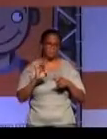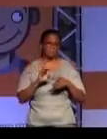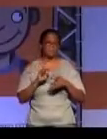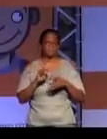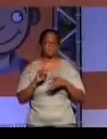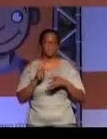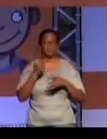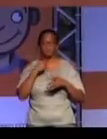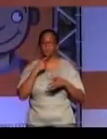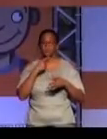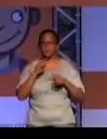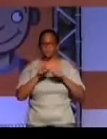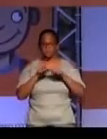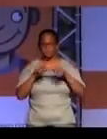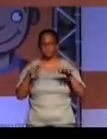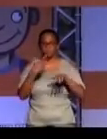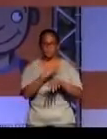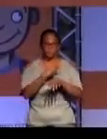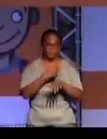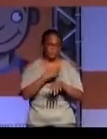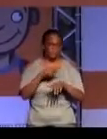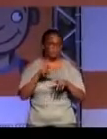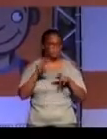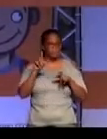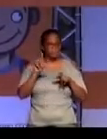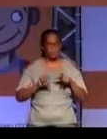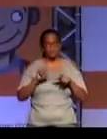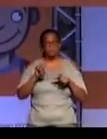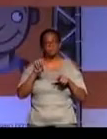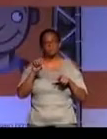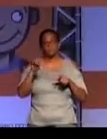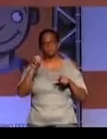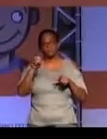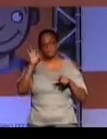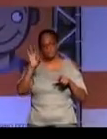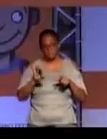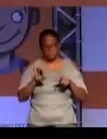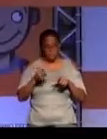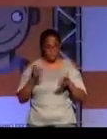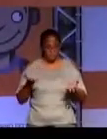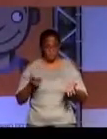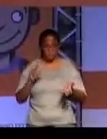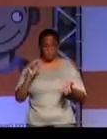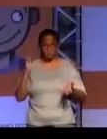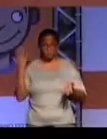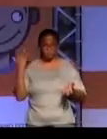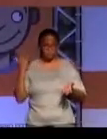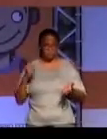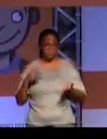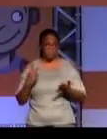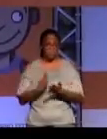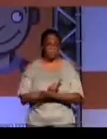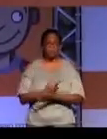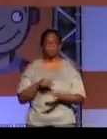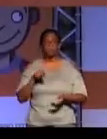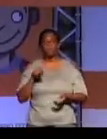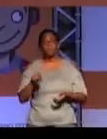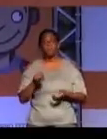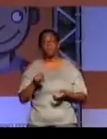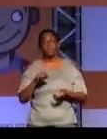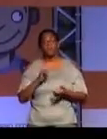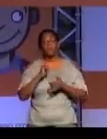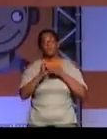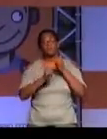menos 95% que é recomendada, cobertura. E, recentemente, surgiu a